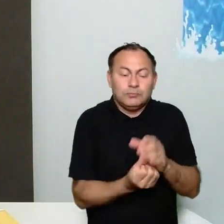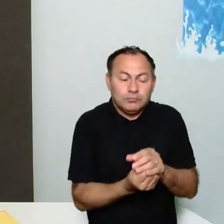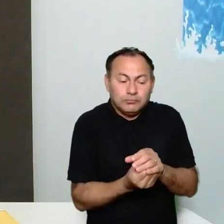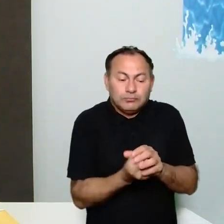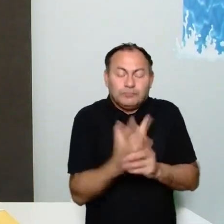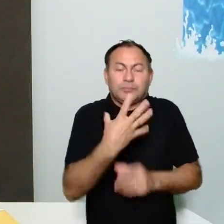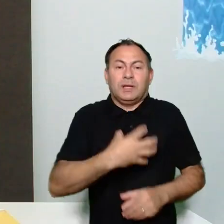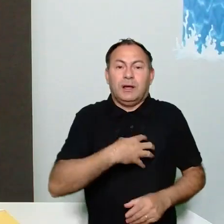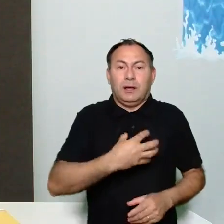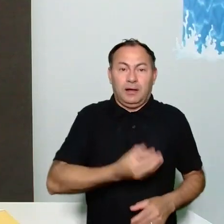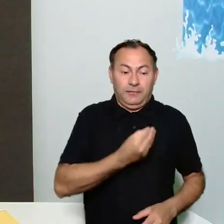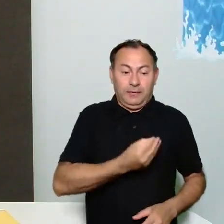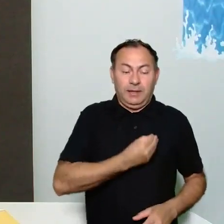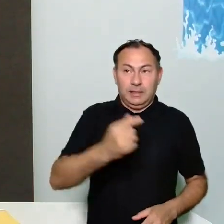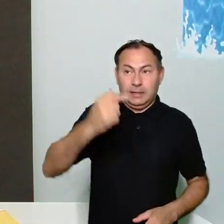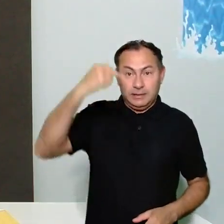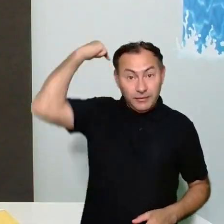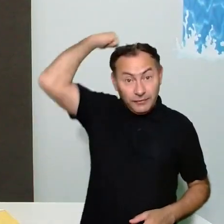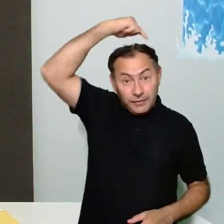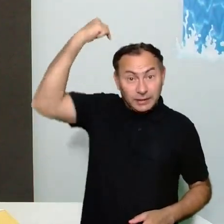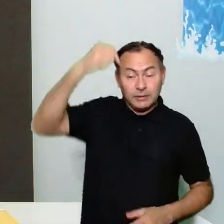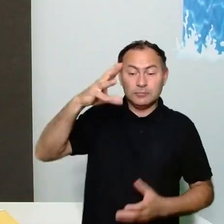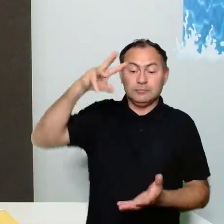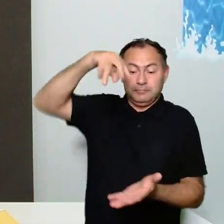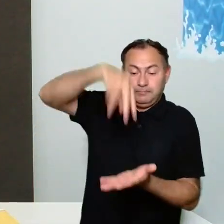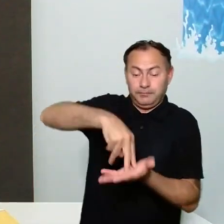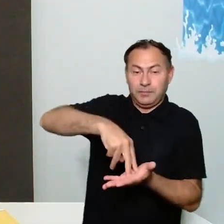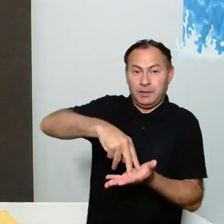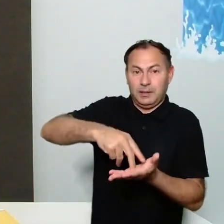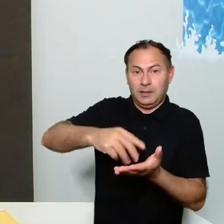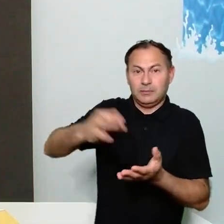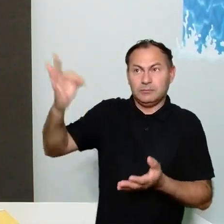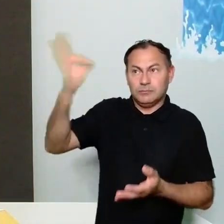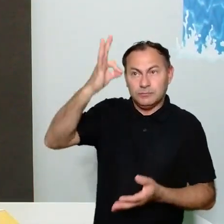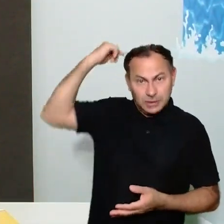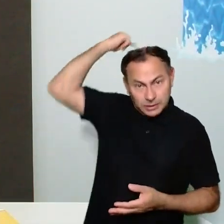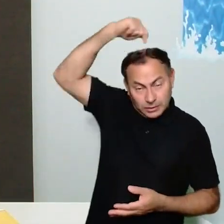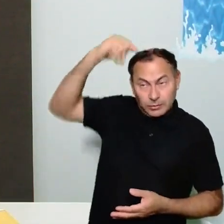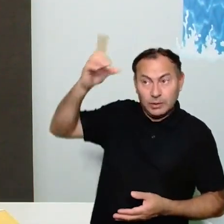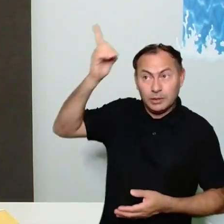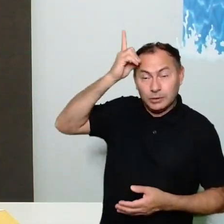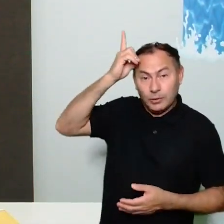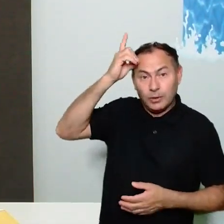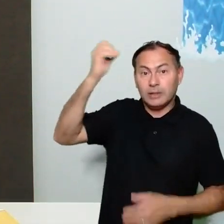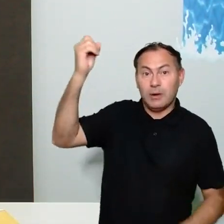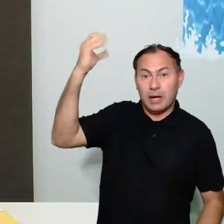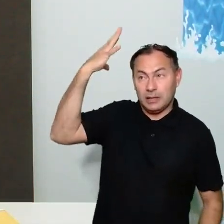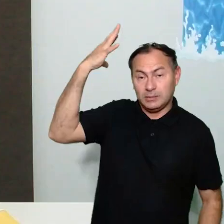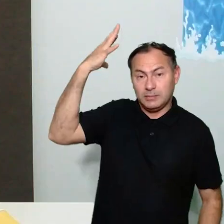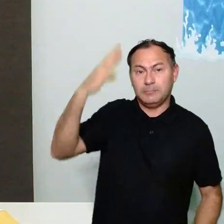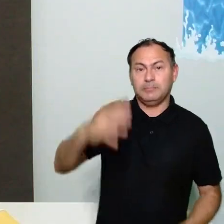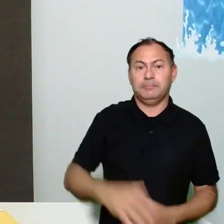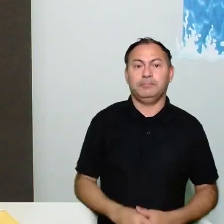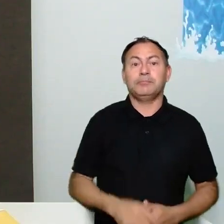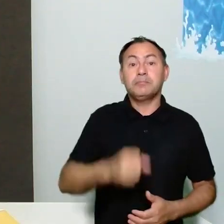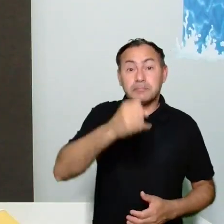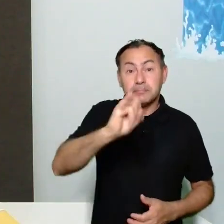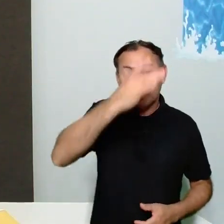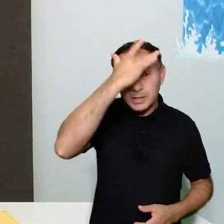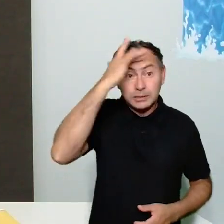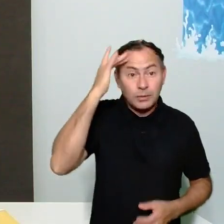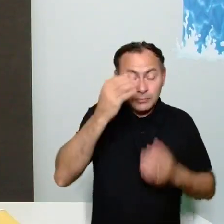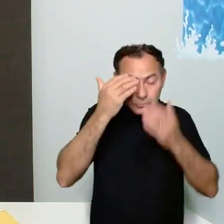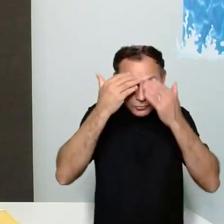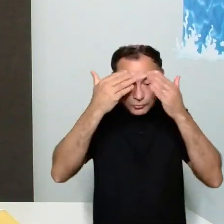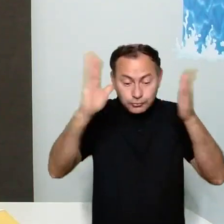da vida divina, com a presença do Espírito Santo, com seus dons e carismas. Se a